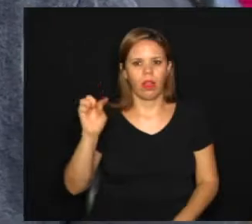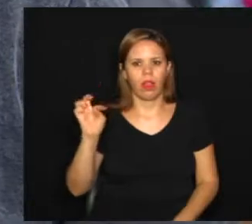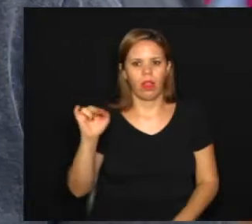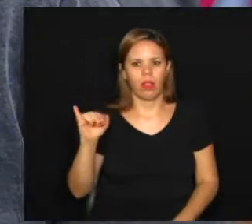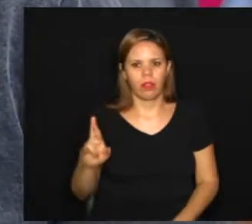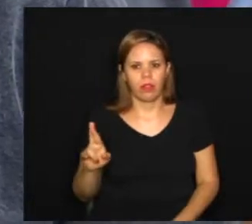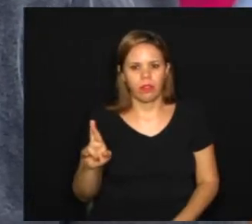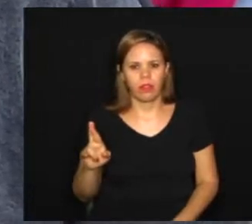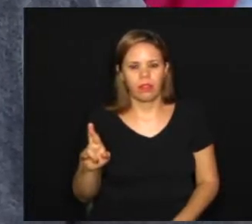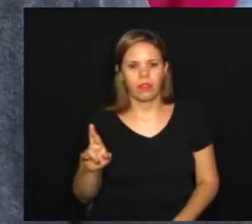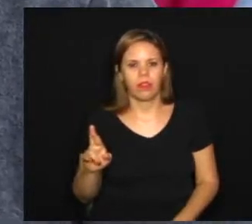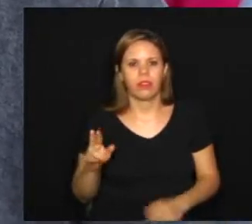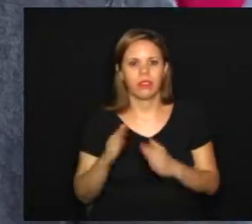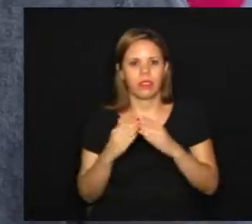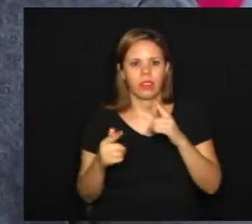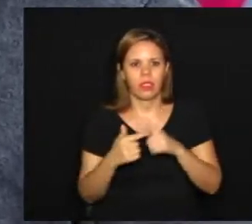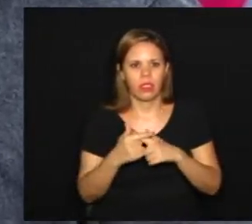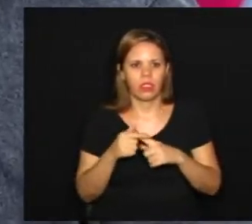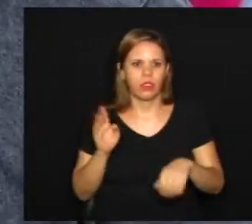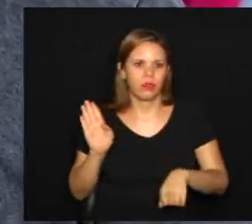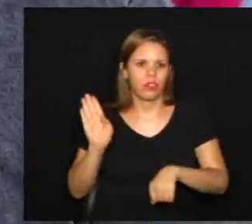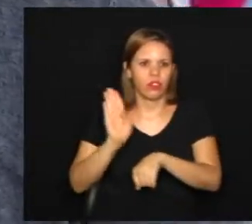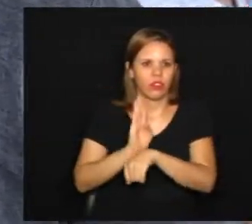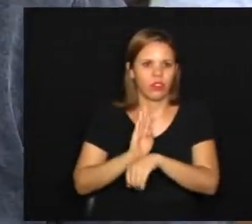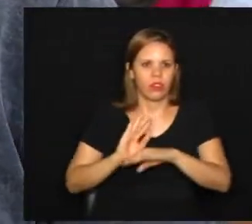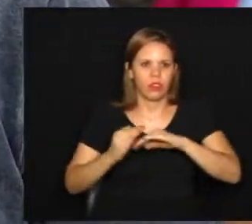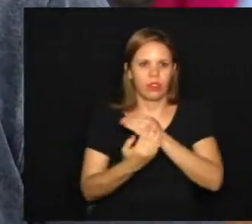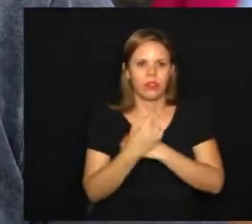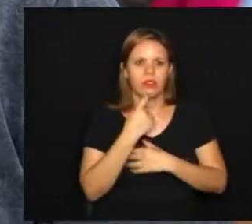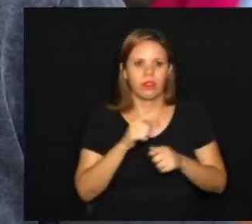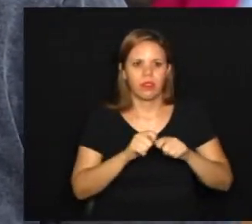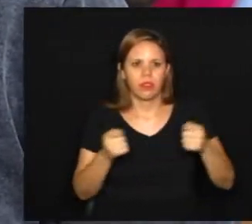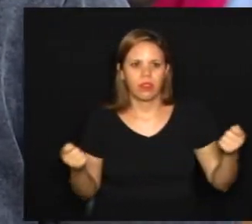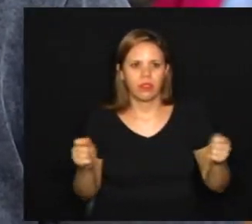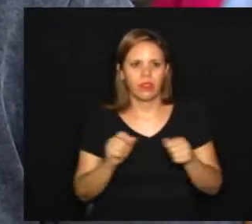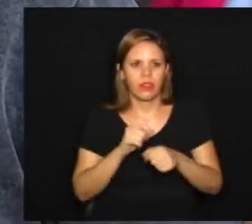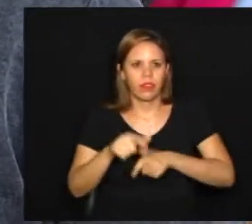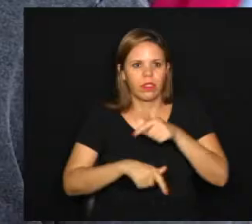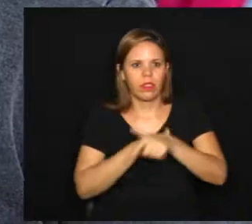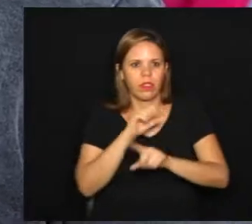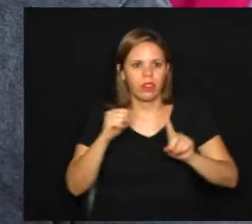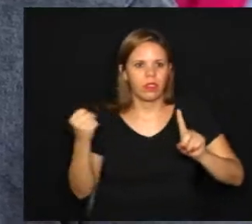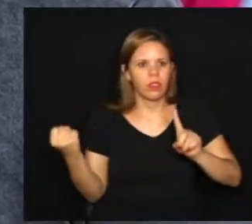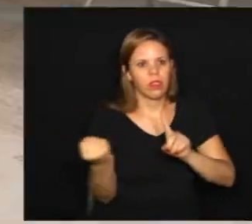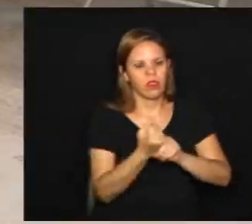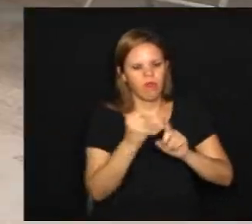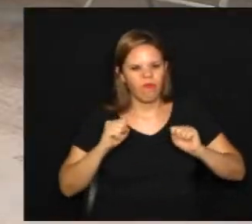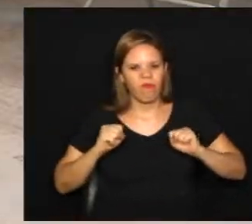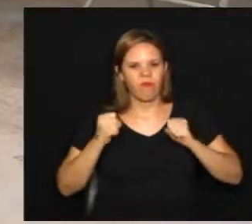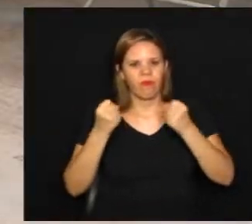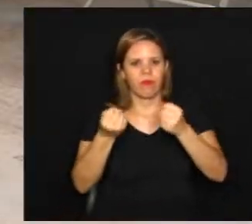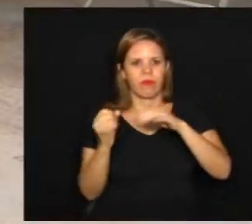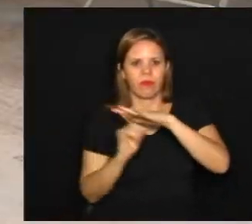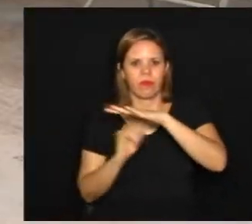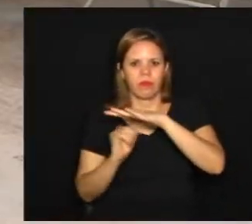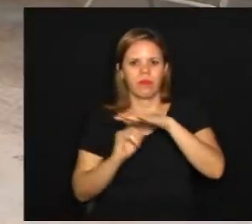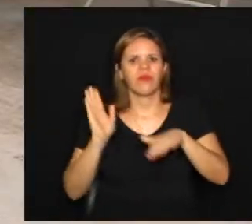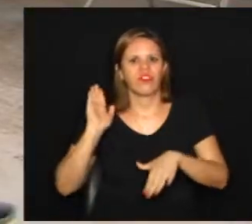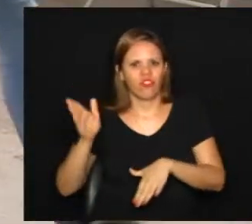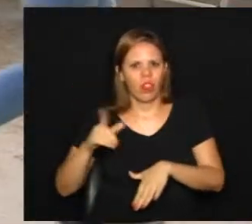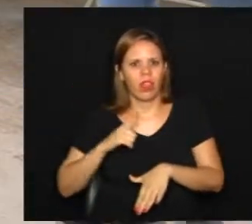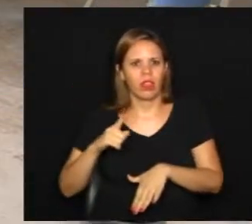Igreja Batista da região do Campina Grande, que tem feito um trabalho social muito forte. O instituto já